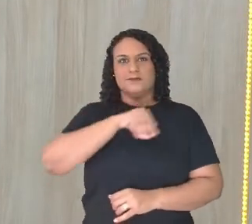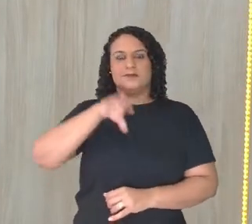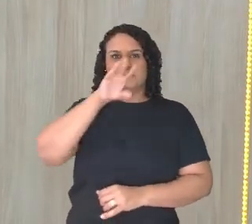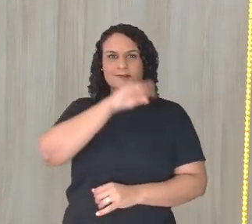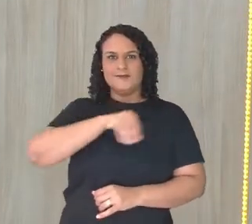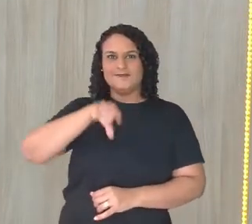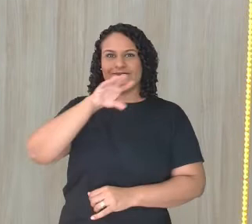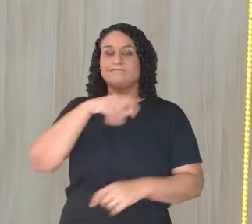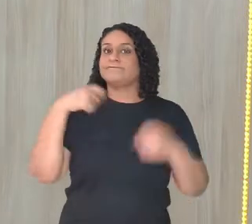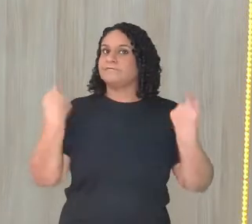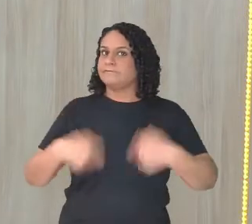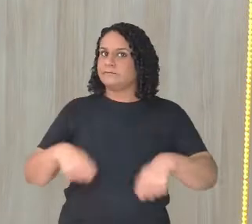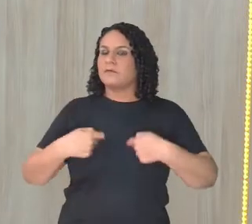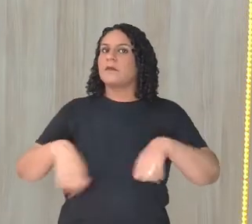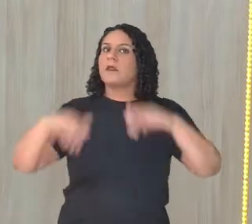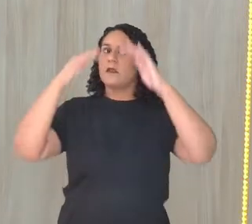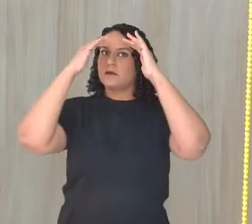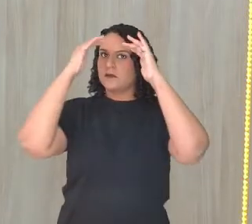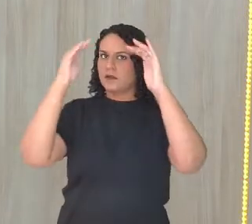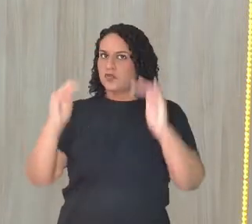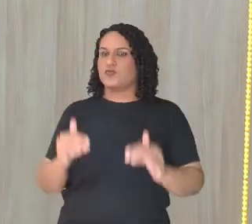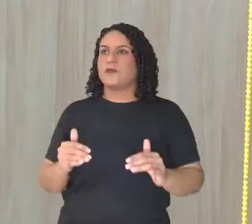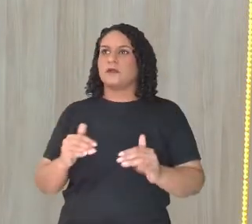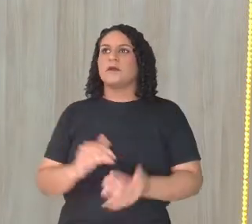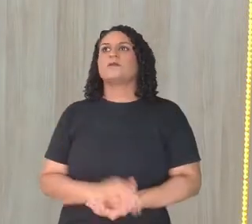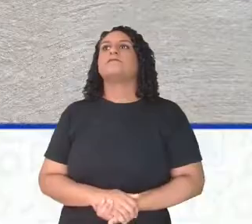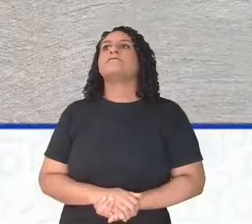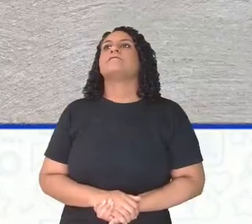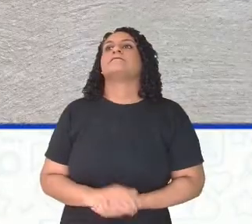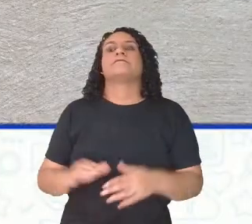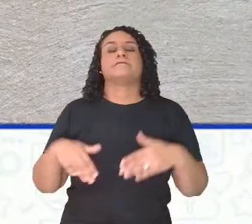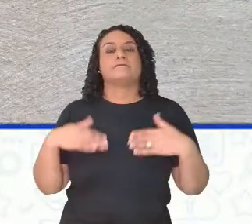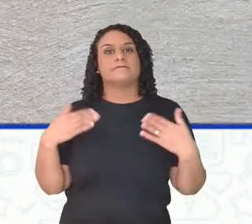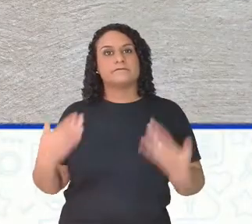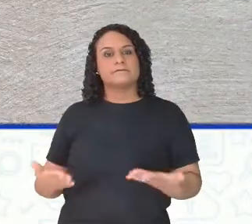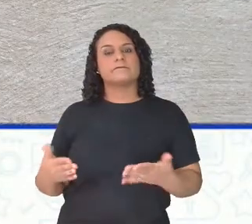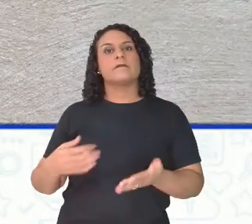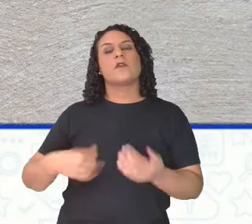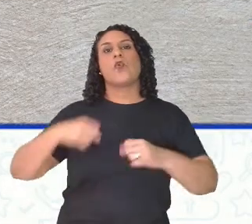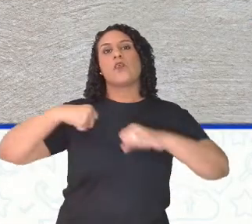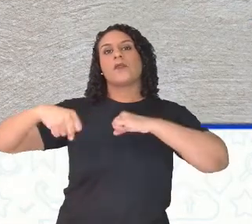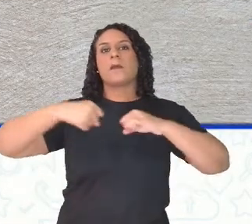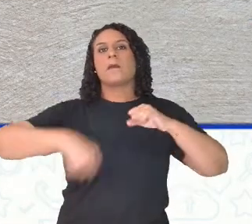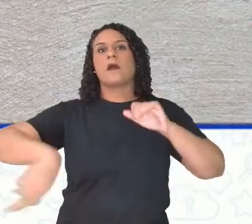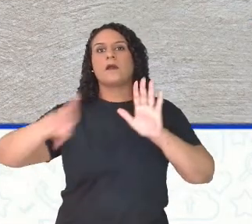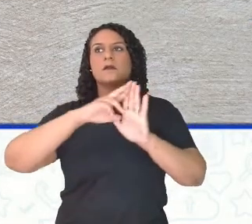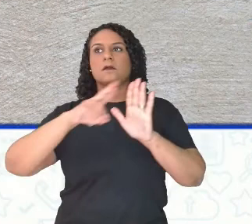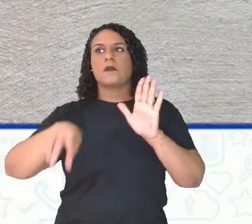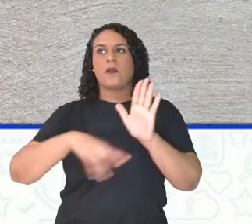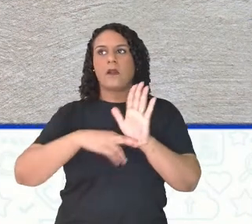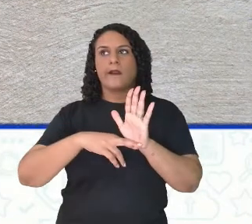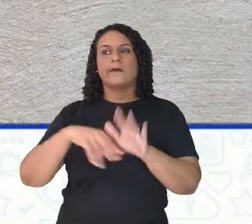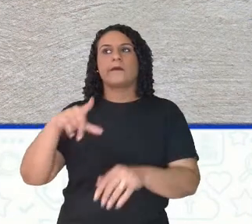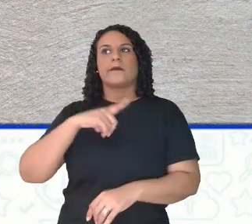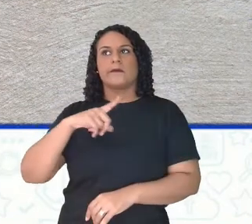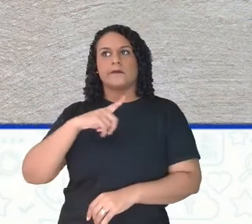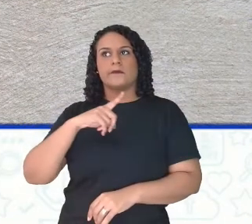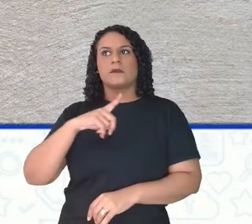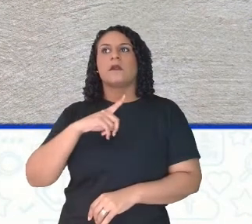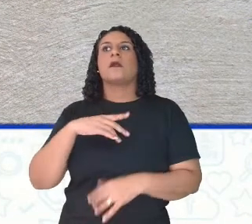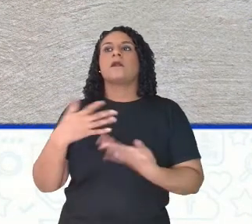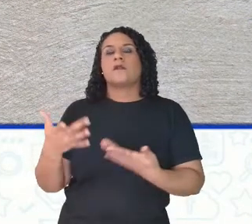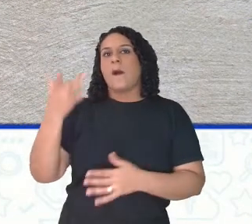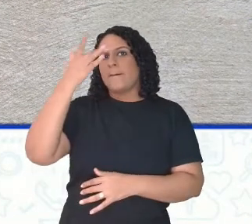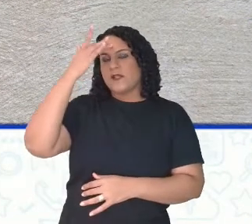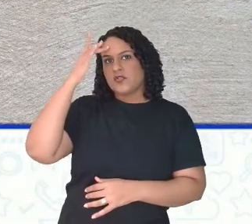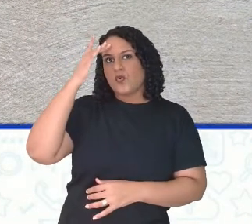de fala precisa ser respeitado. Então, o debate regrado é composto por moderador ou mediador,